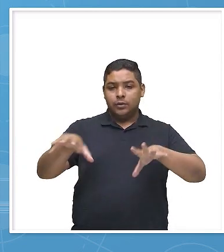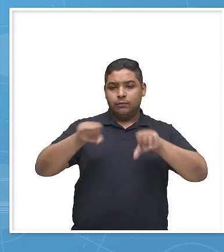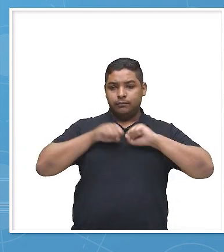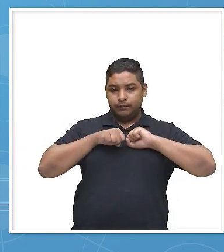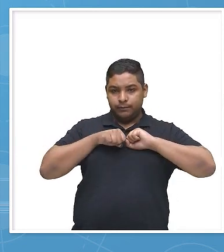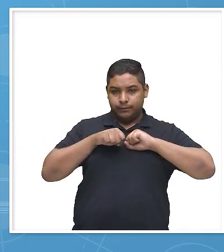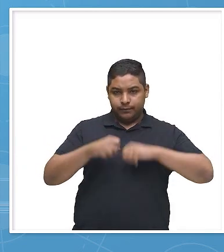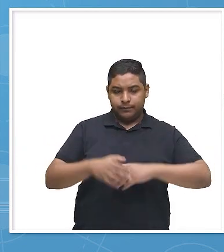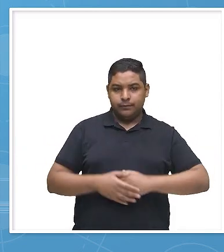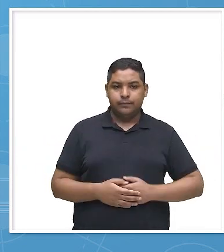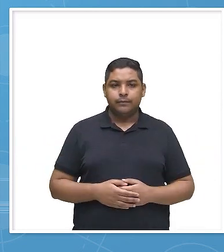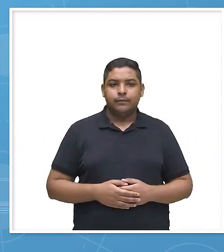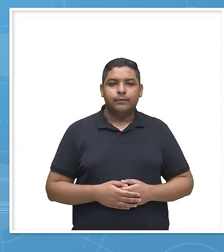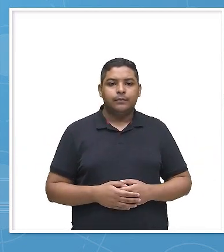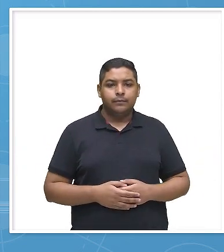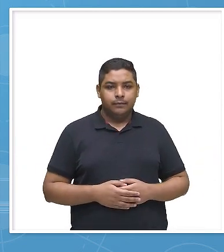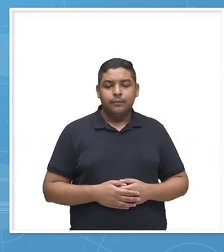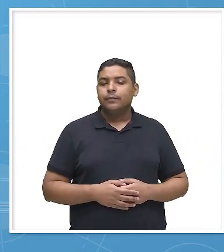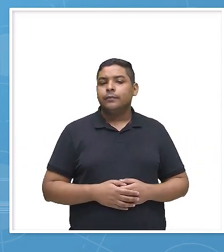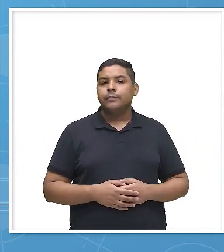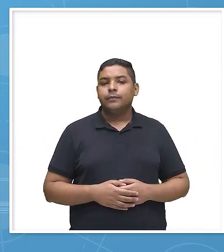lá, gente, que vocês responderam para a gente.